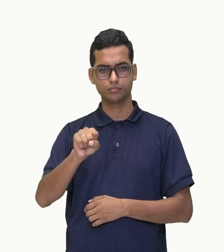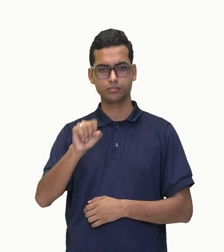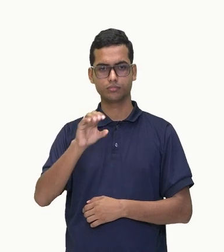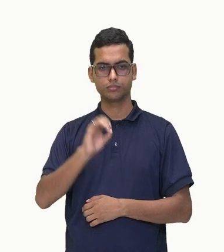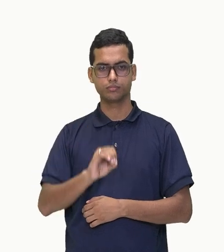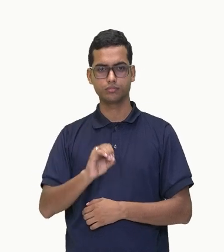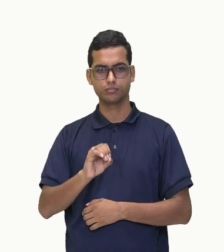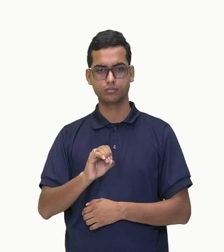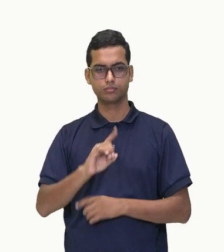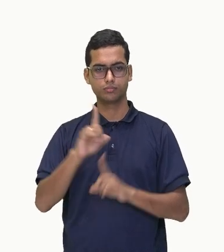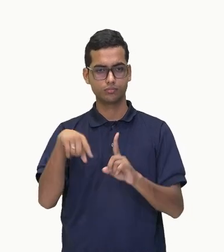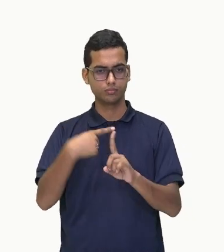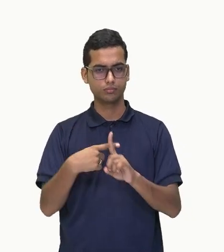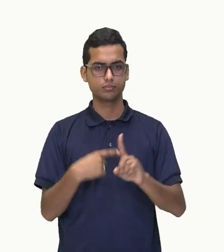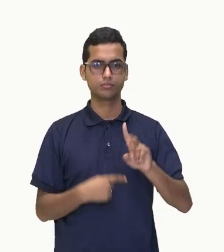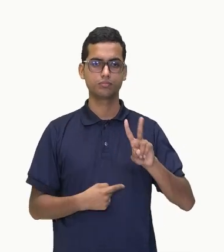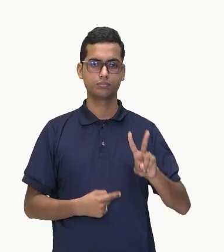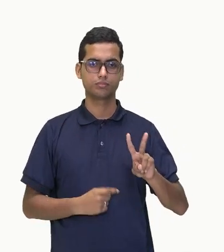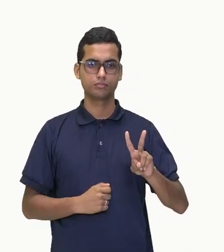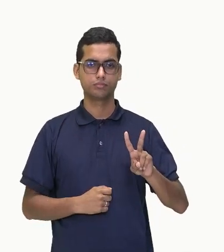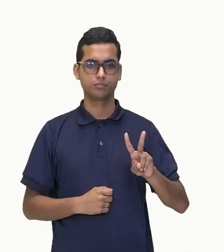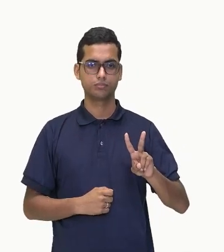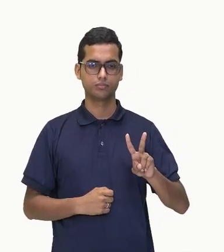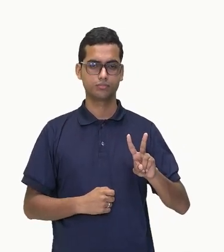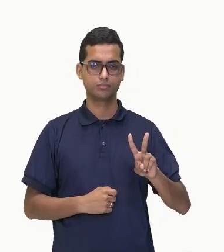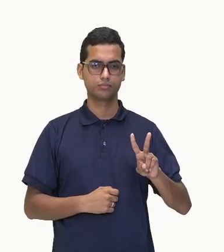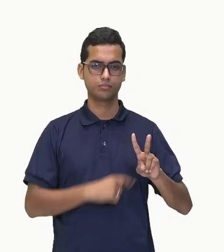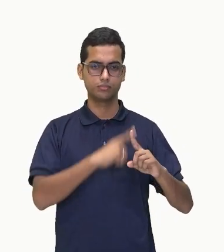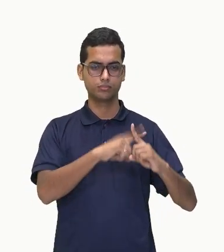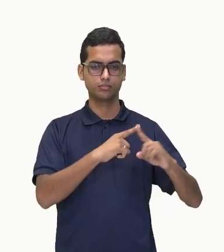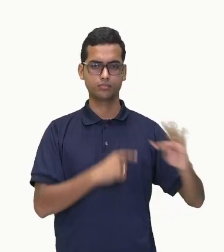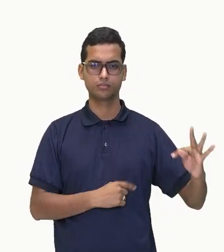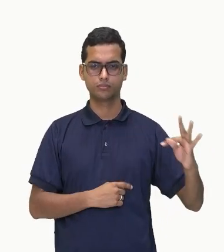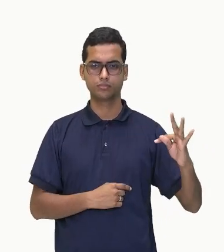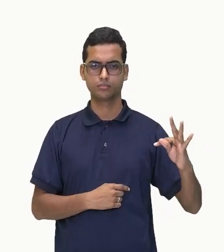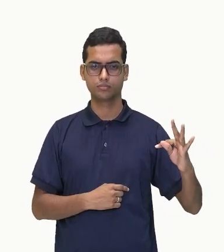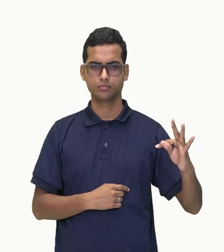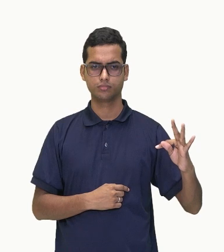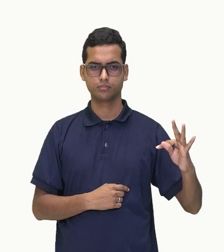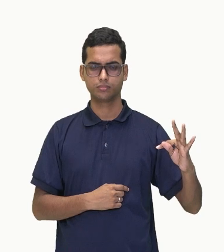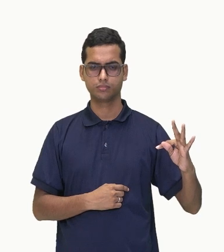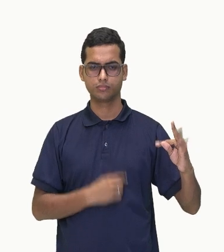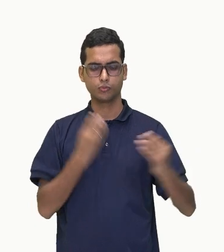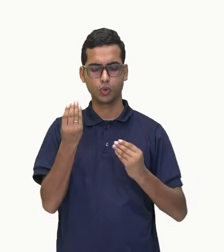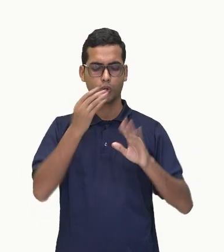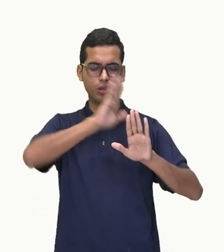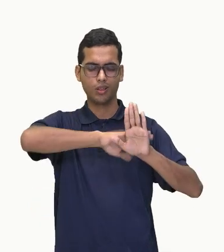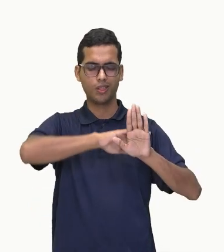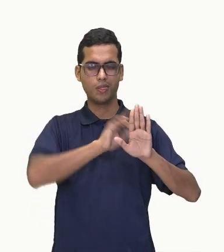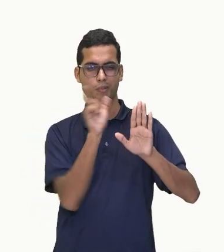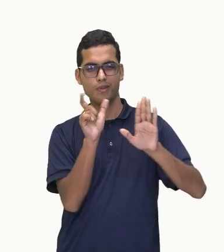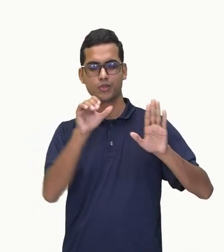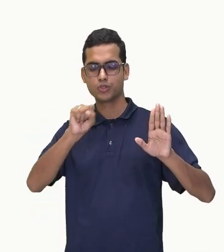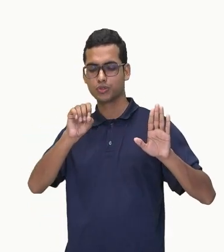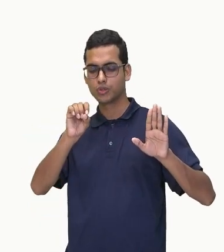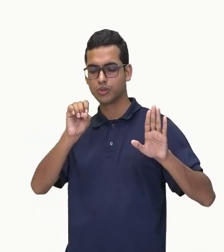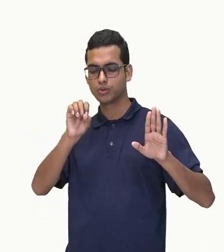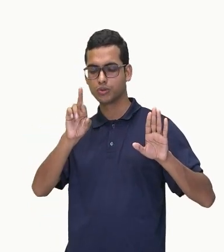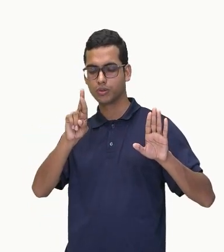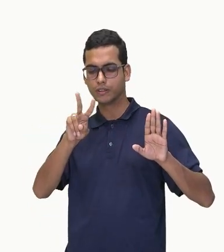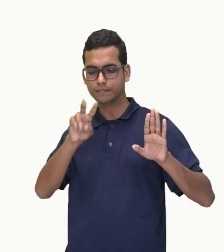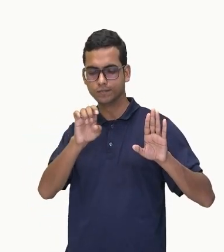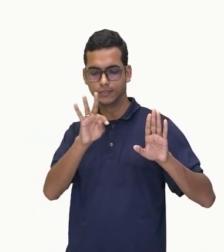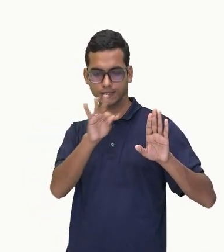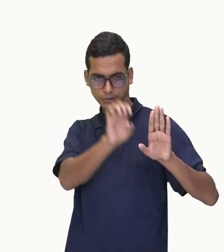S0 mais VT. O sistema internacional, a nossa unidade é em metro e o tempo